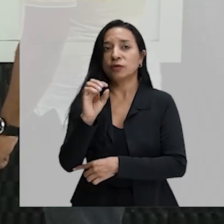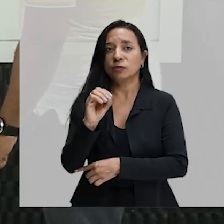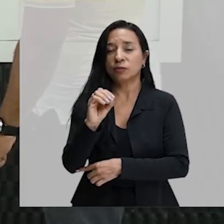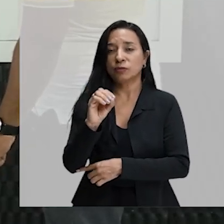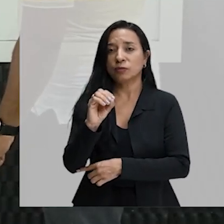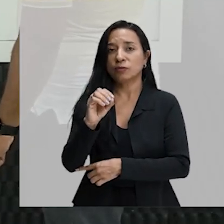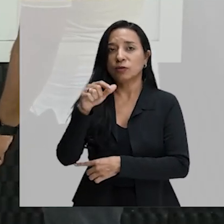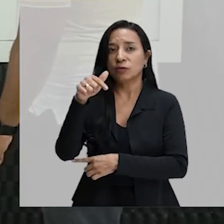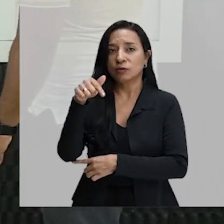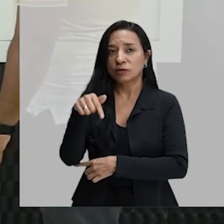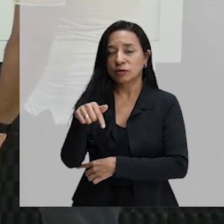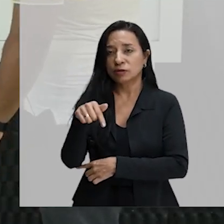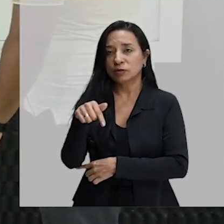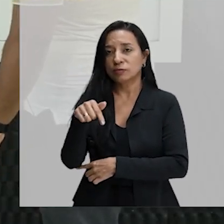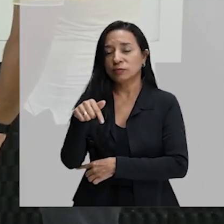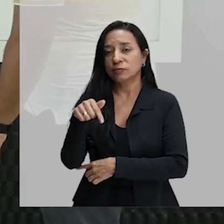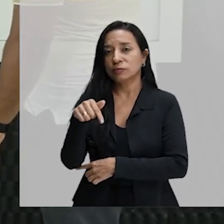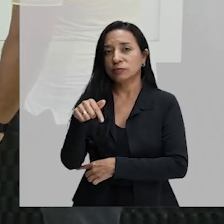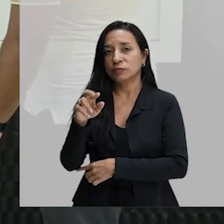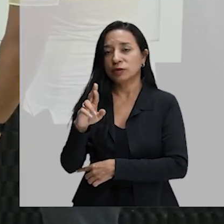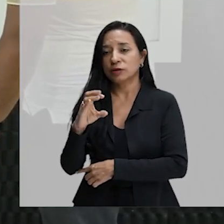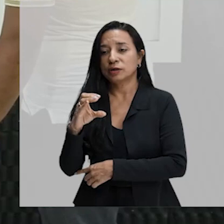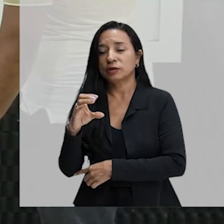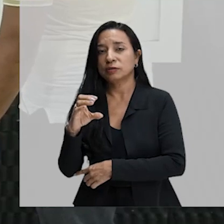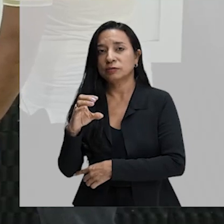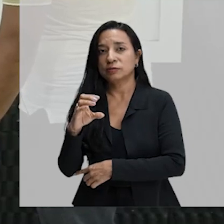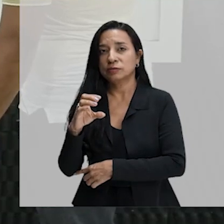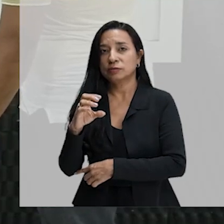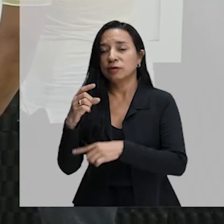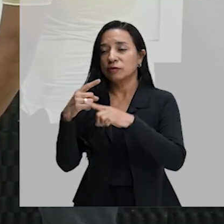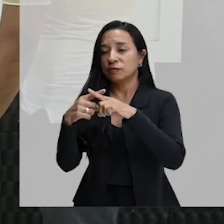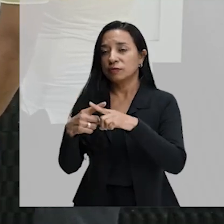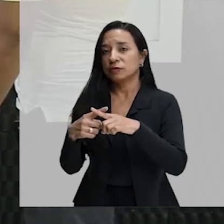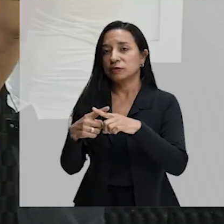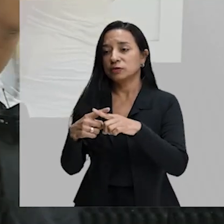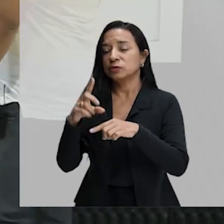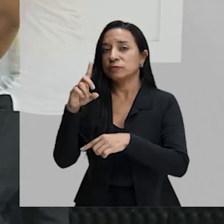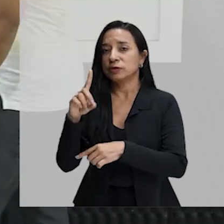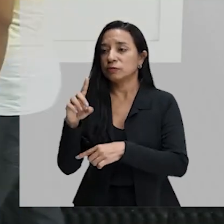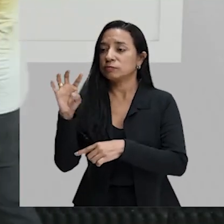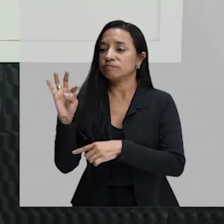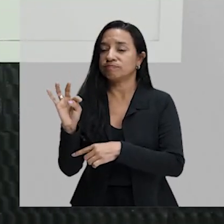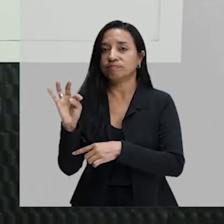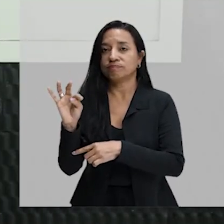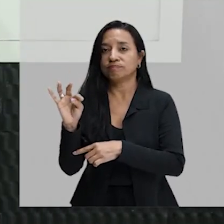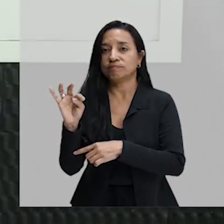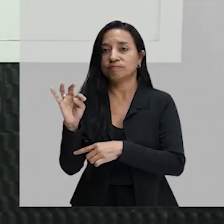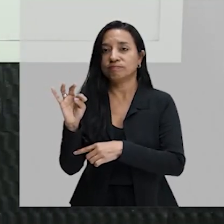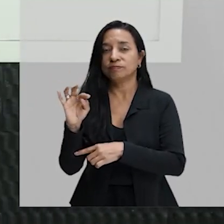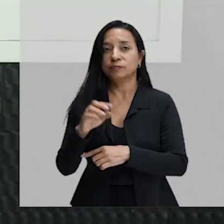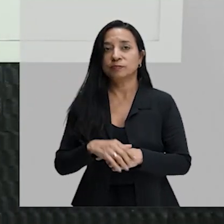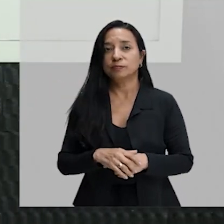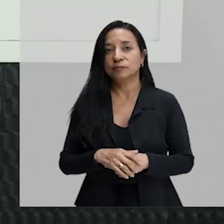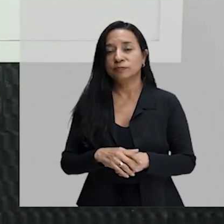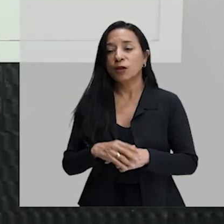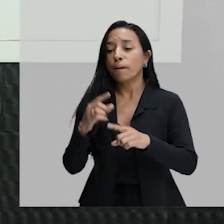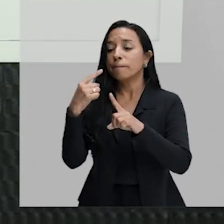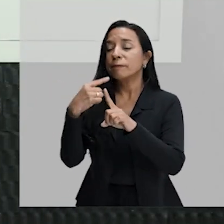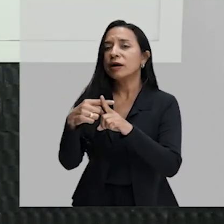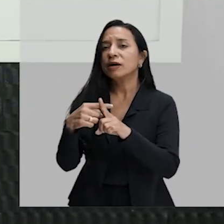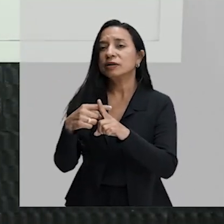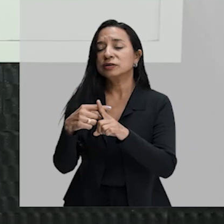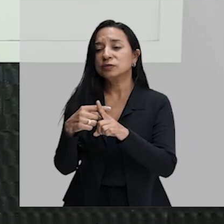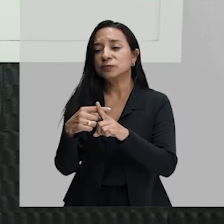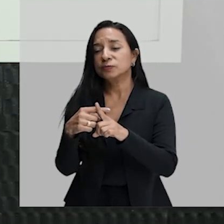coeficiente do recipiente vezes a variação de temperatura, mais, aí vem o aparente,